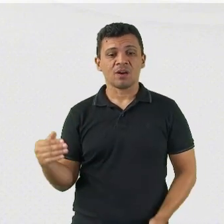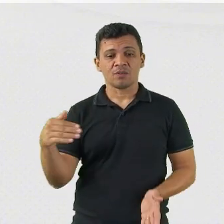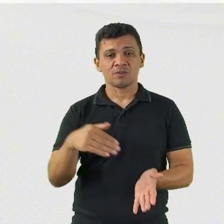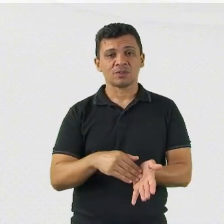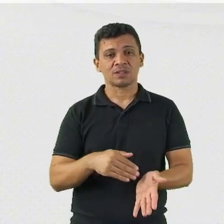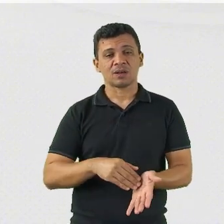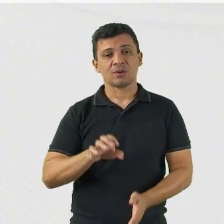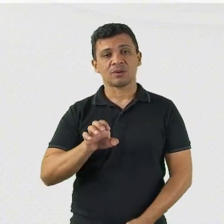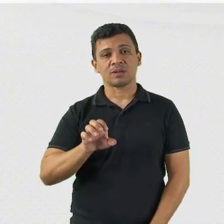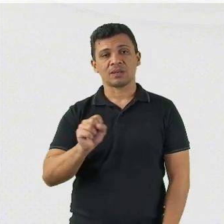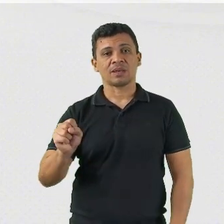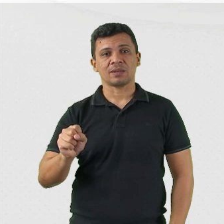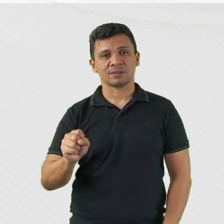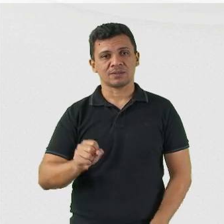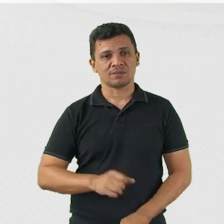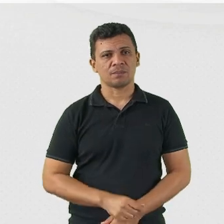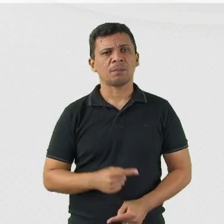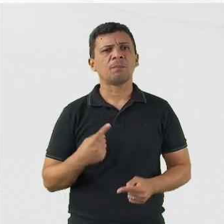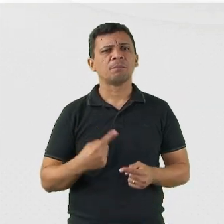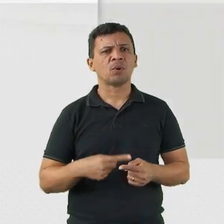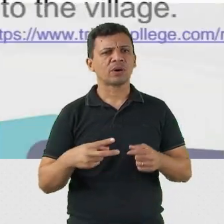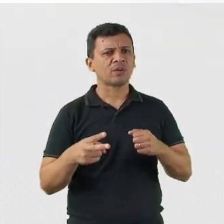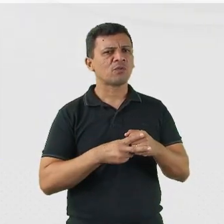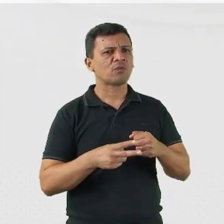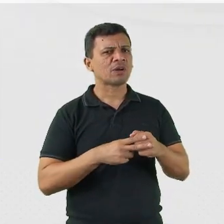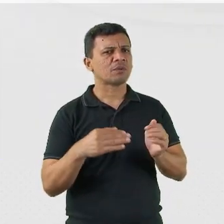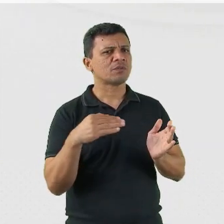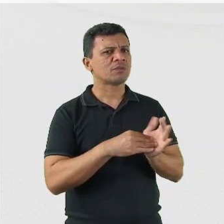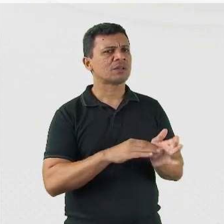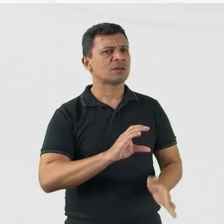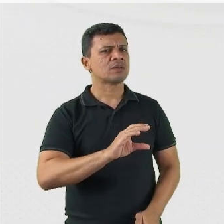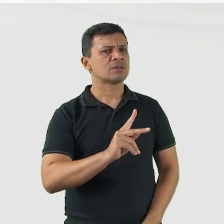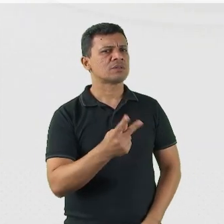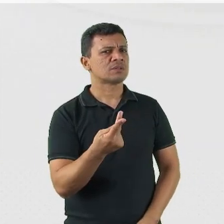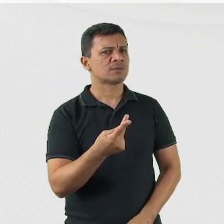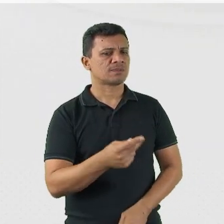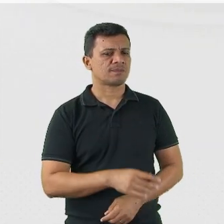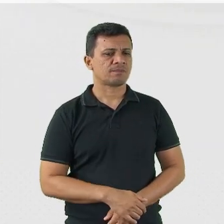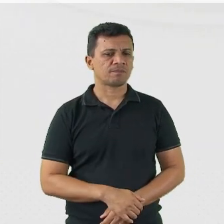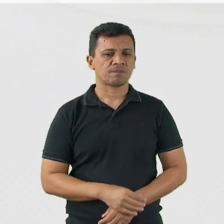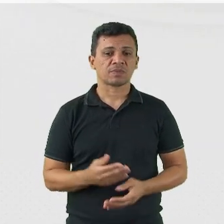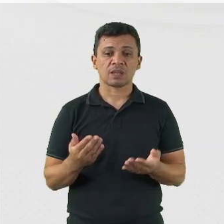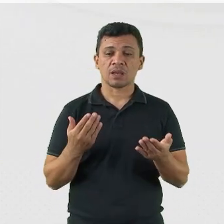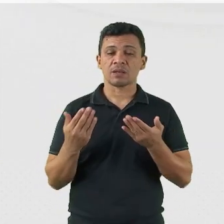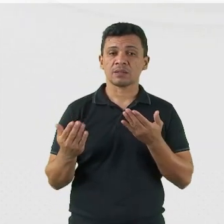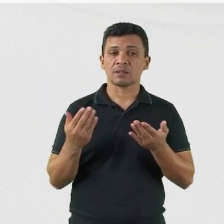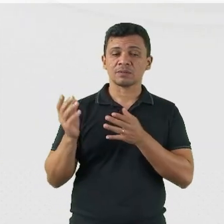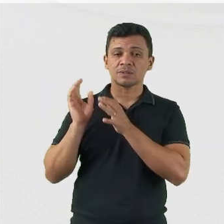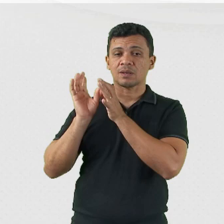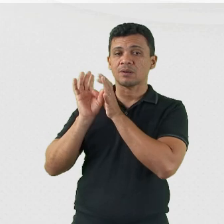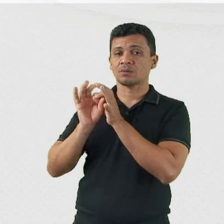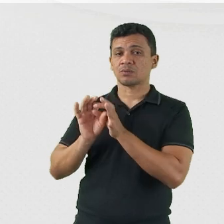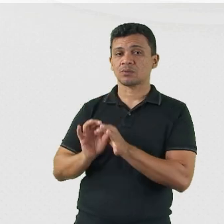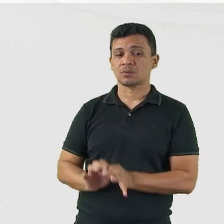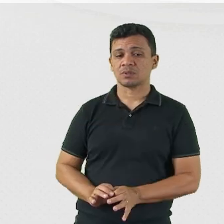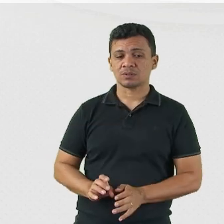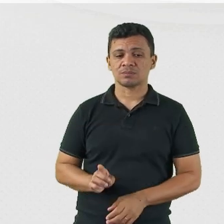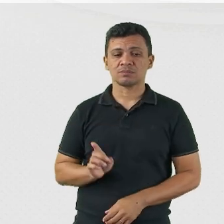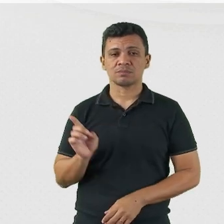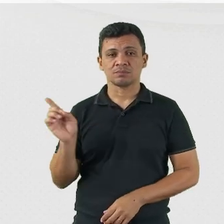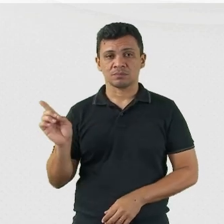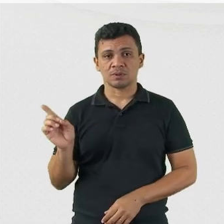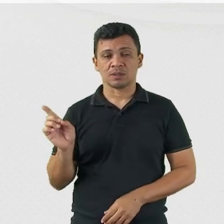verbo terminou com CH, certinho? Vamos analisar alguns contextos para